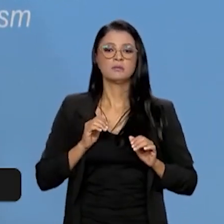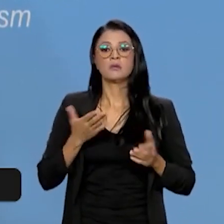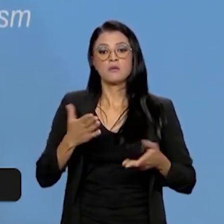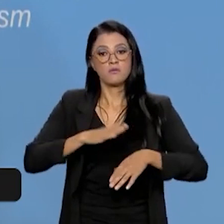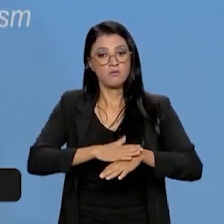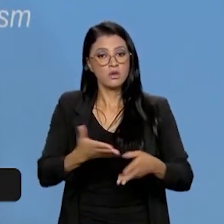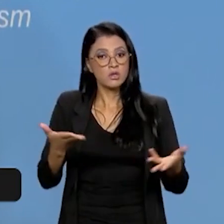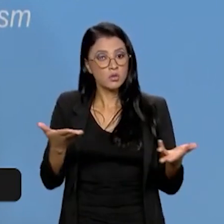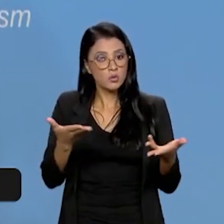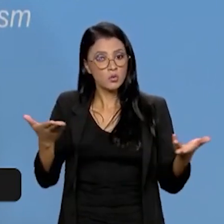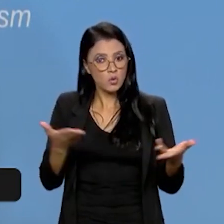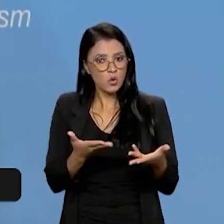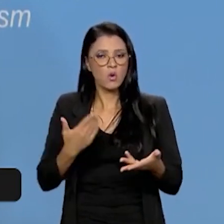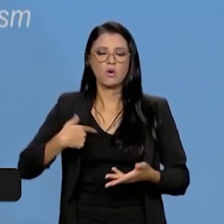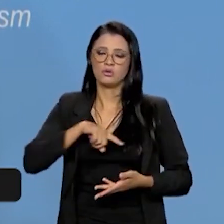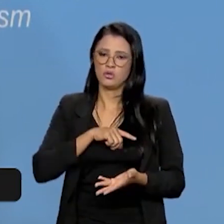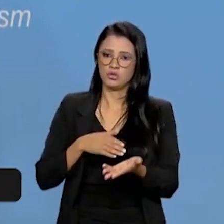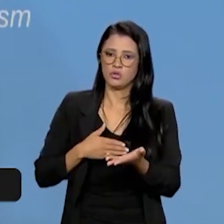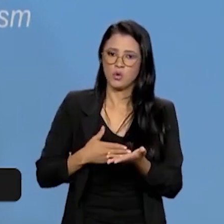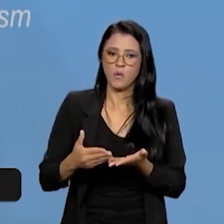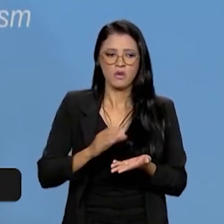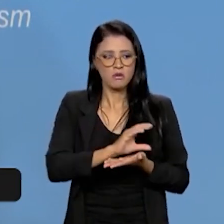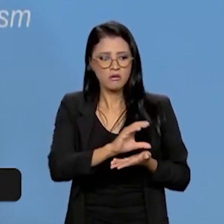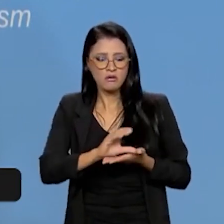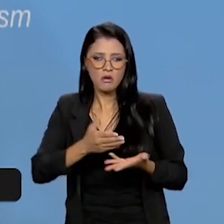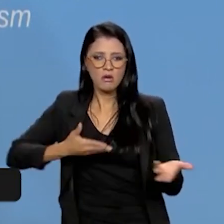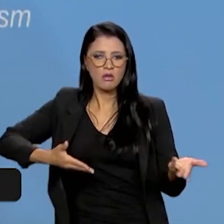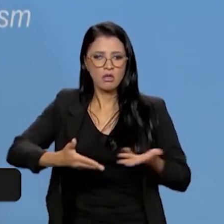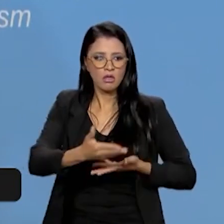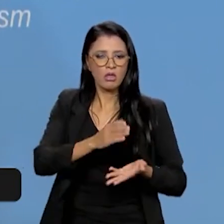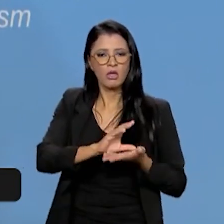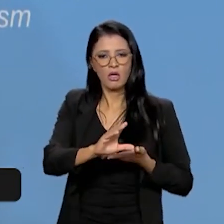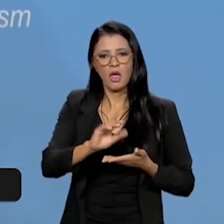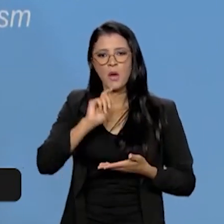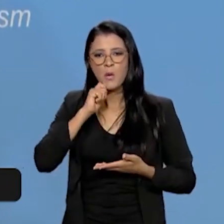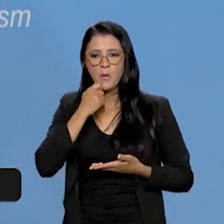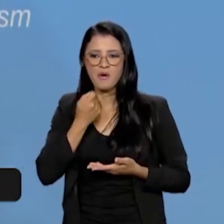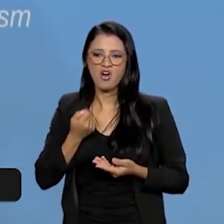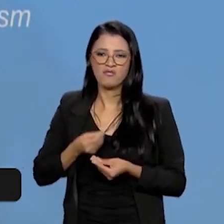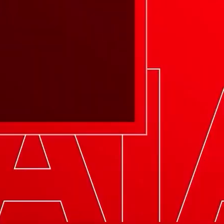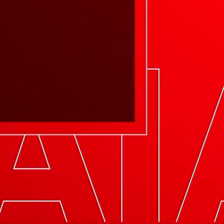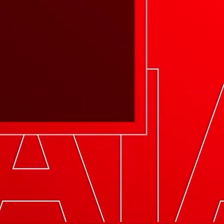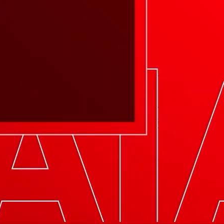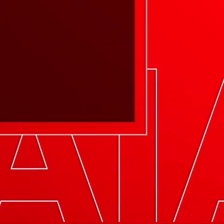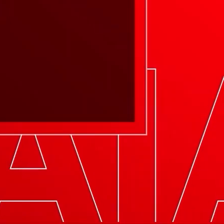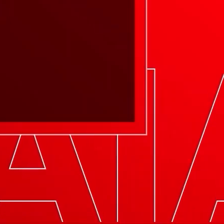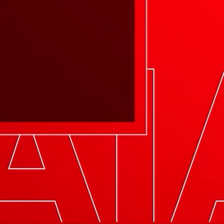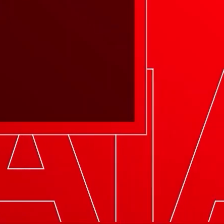hora de começar a repartir melhor o pão de cada dia.